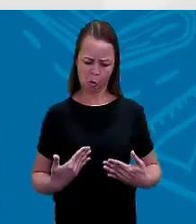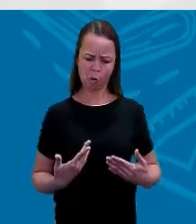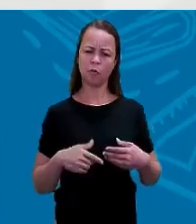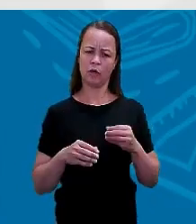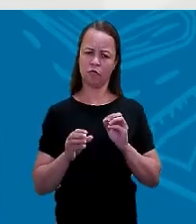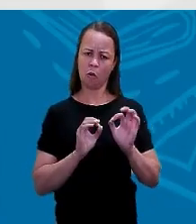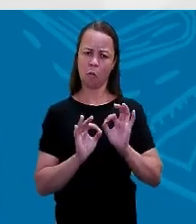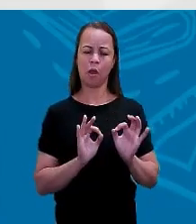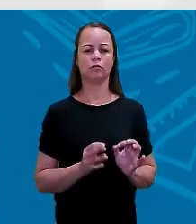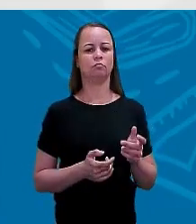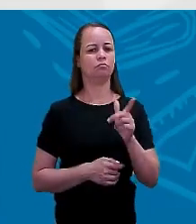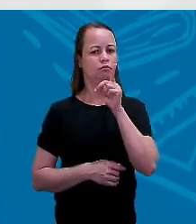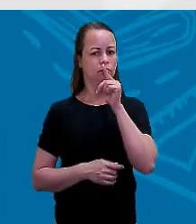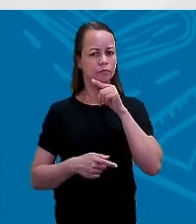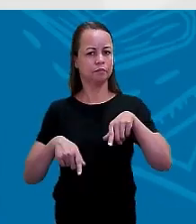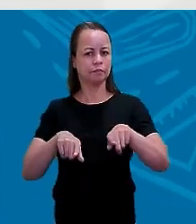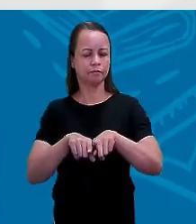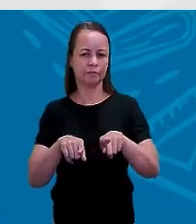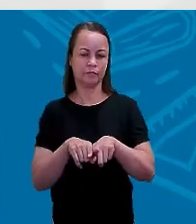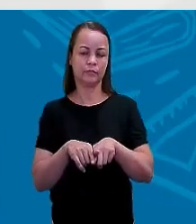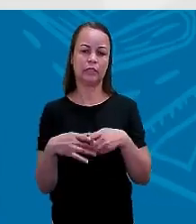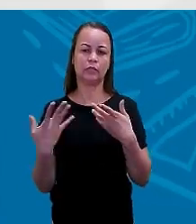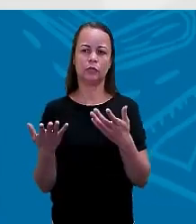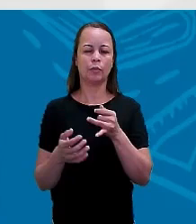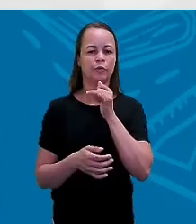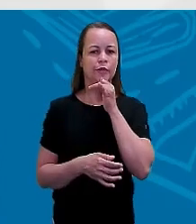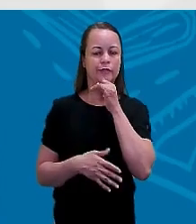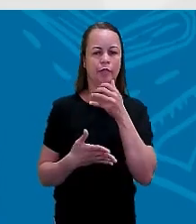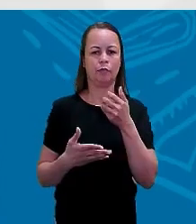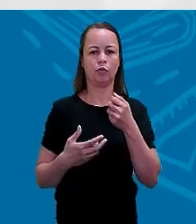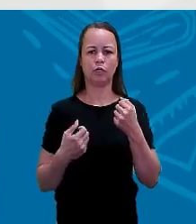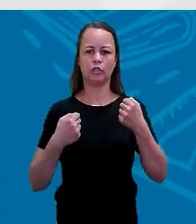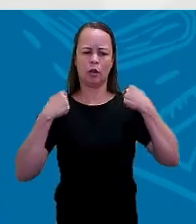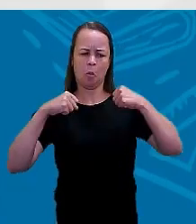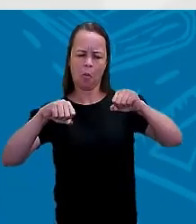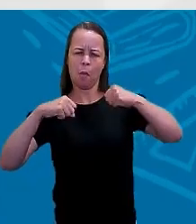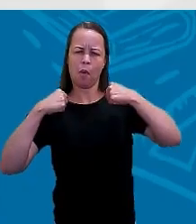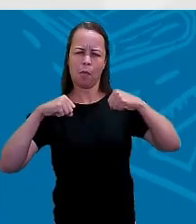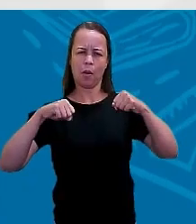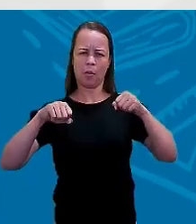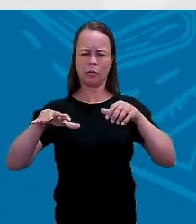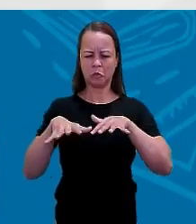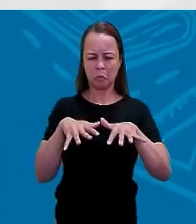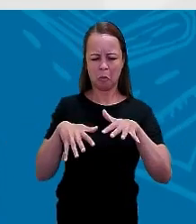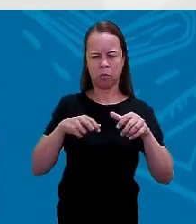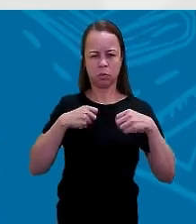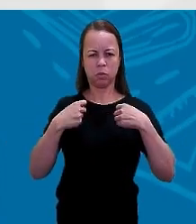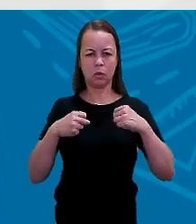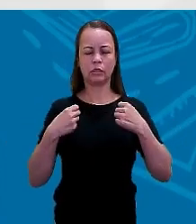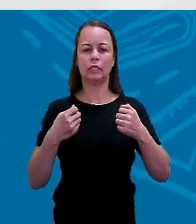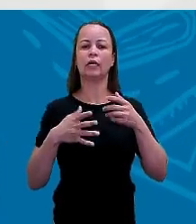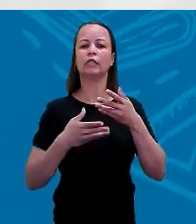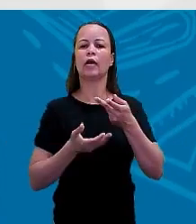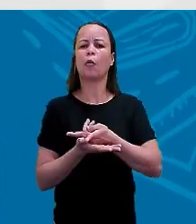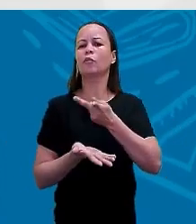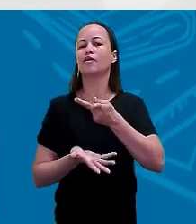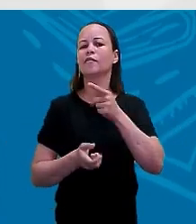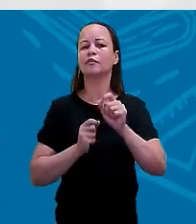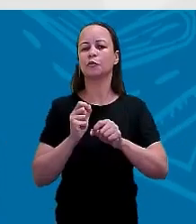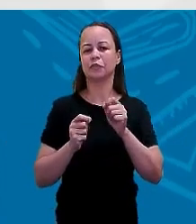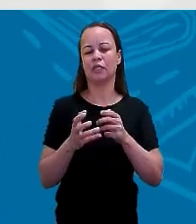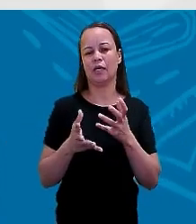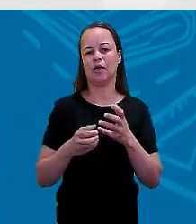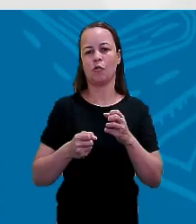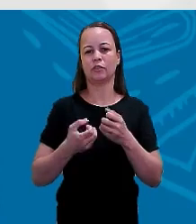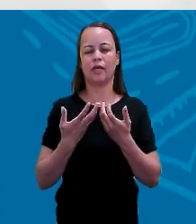certo? Tanto é que quando a gente pratica uma atividade física, a gente se movimenta, a primeira coisa que a gente vai acontecer no nosso corpo é o quê? A gente vai começar